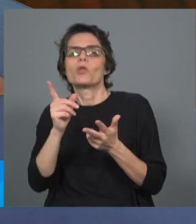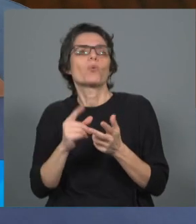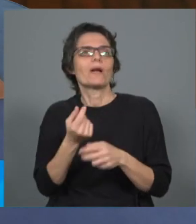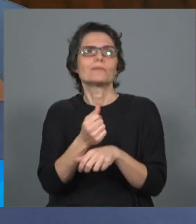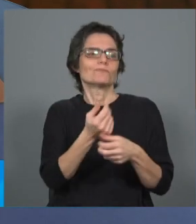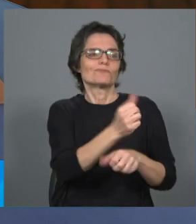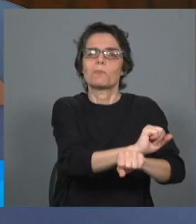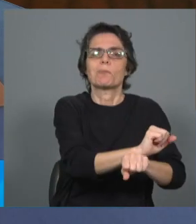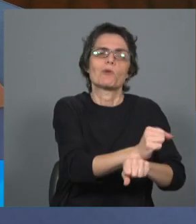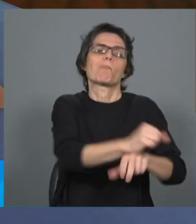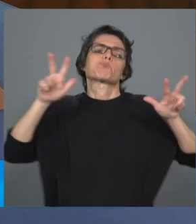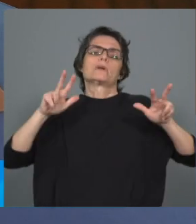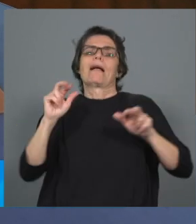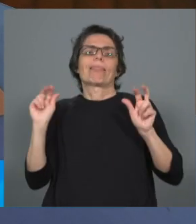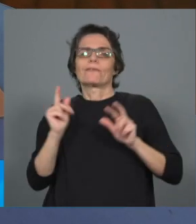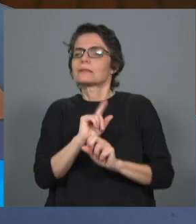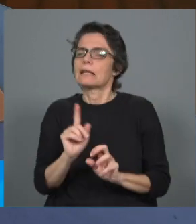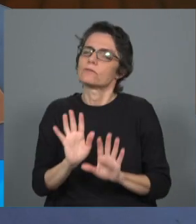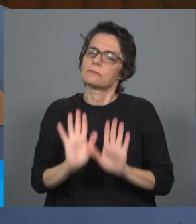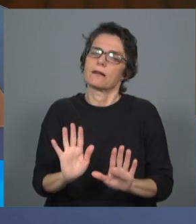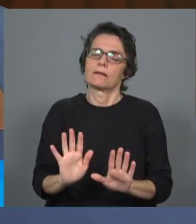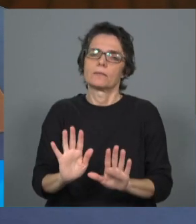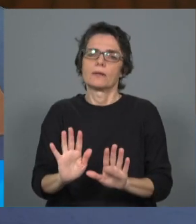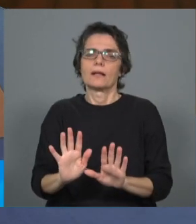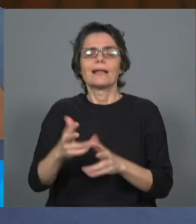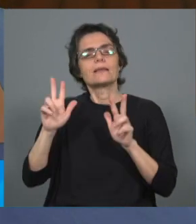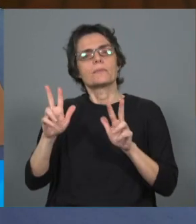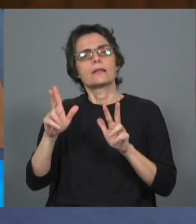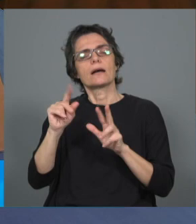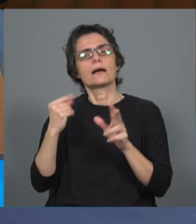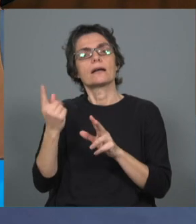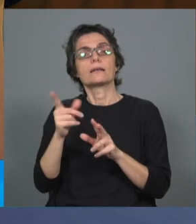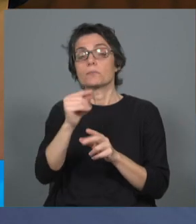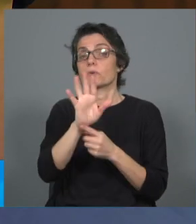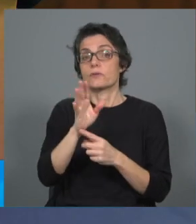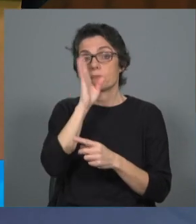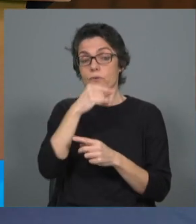seja isso, porque ficar constantemente cheio de opções à frente e não tomar nenhuma